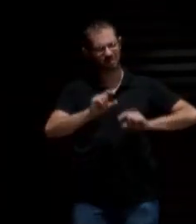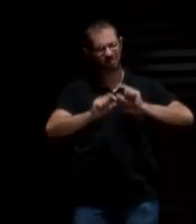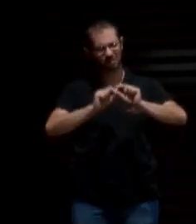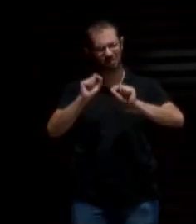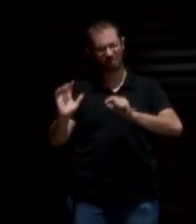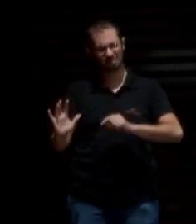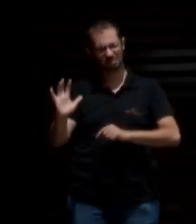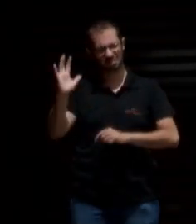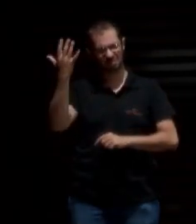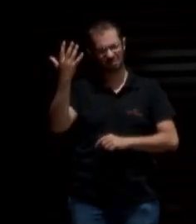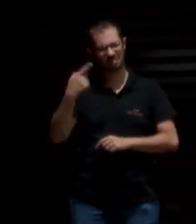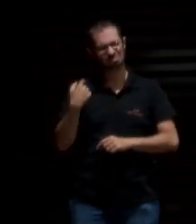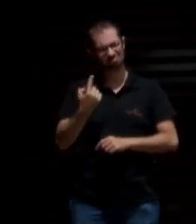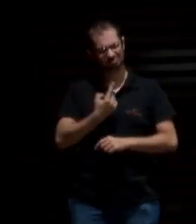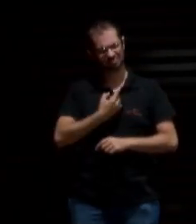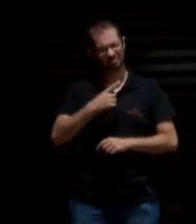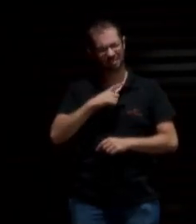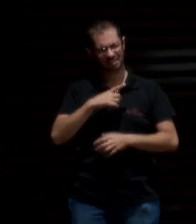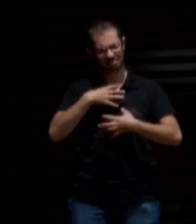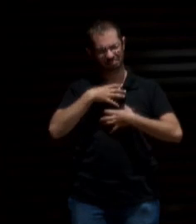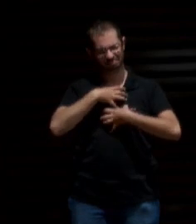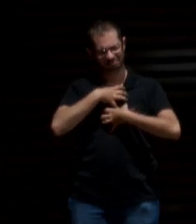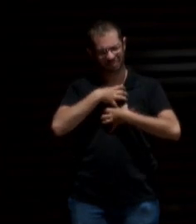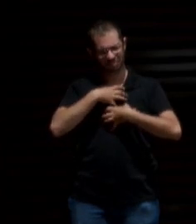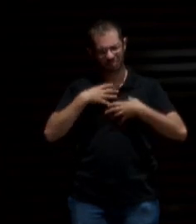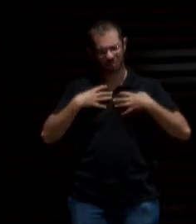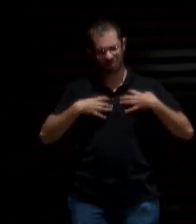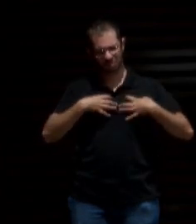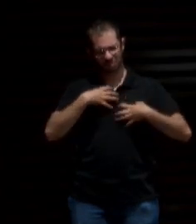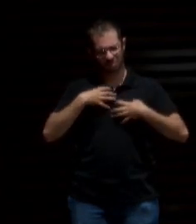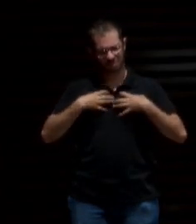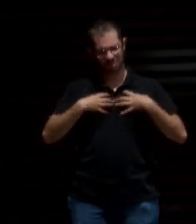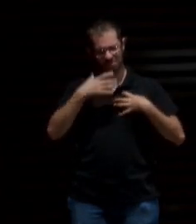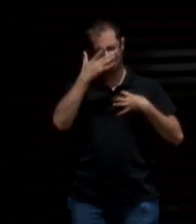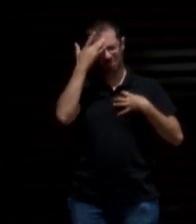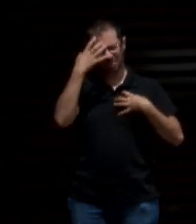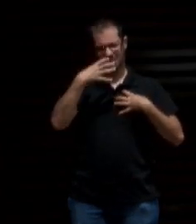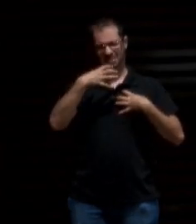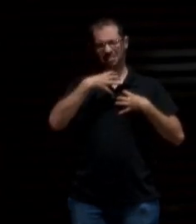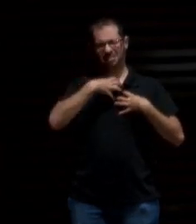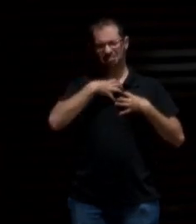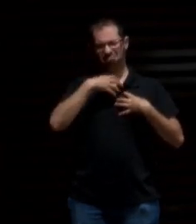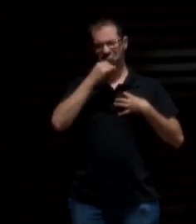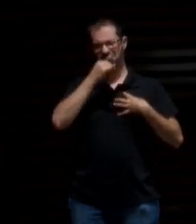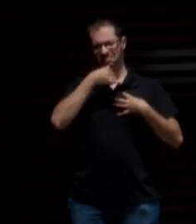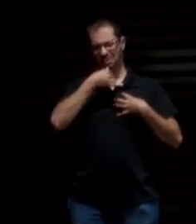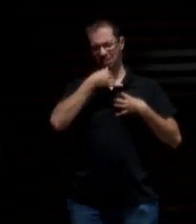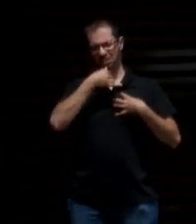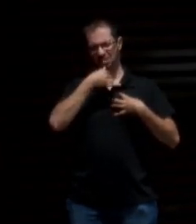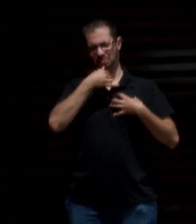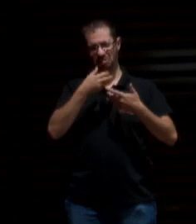Nós temos nos angustiado, muitos de nós têm se deixado abater pelas realidades que nos